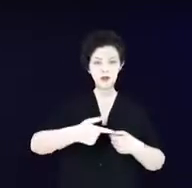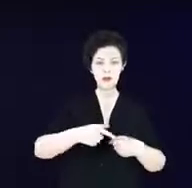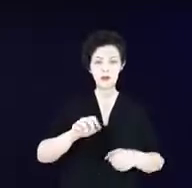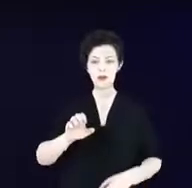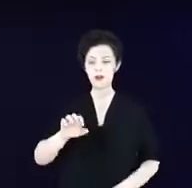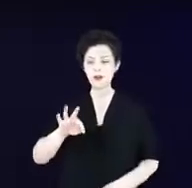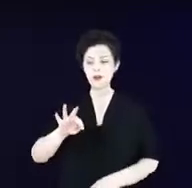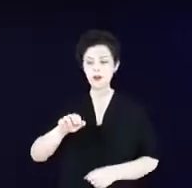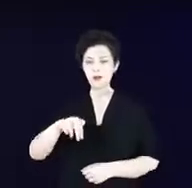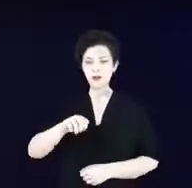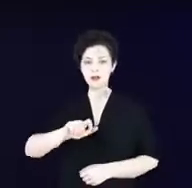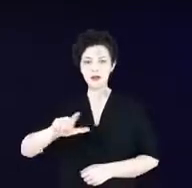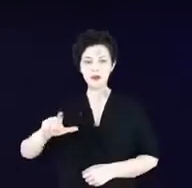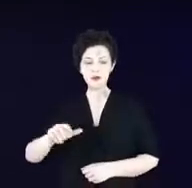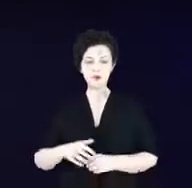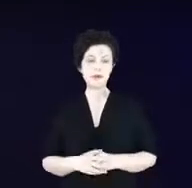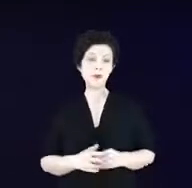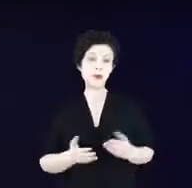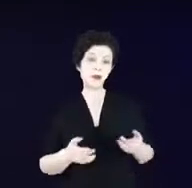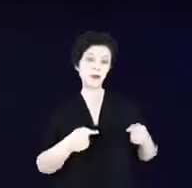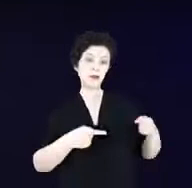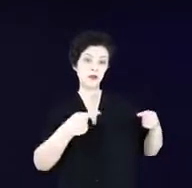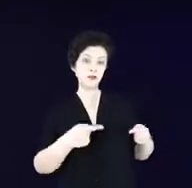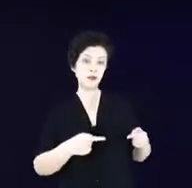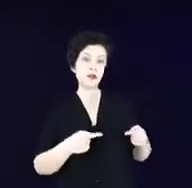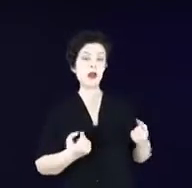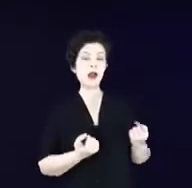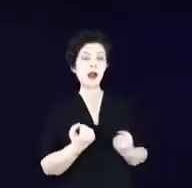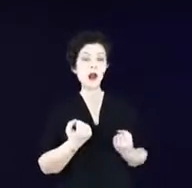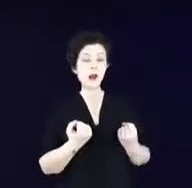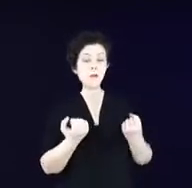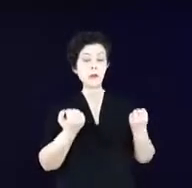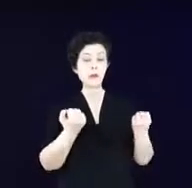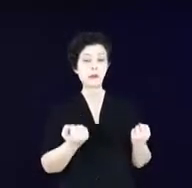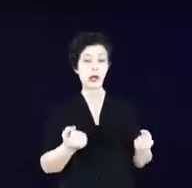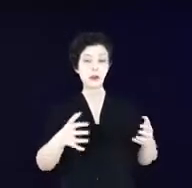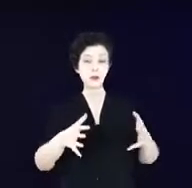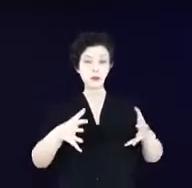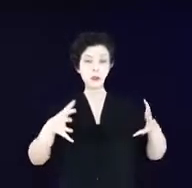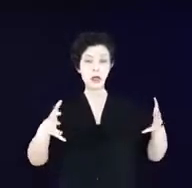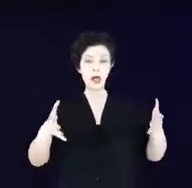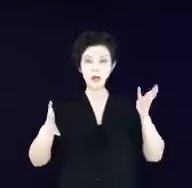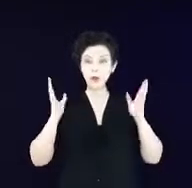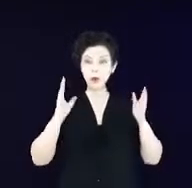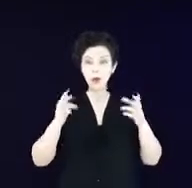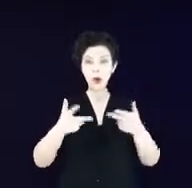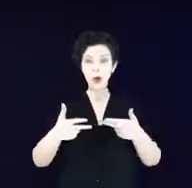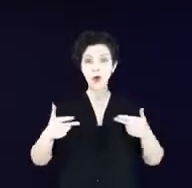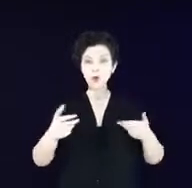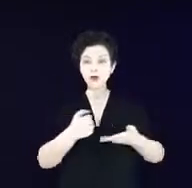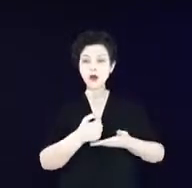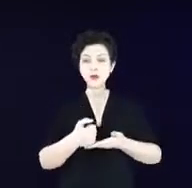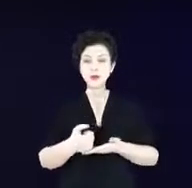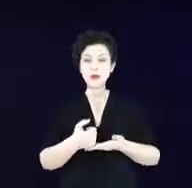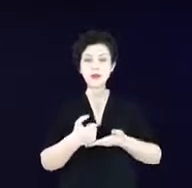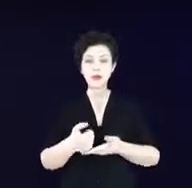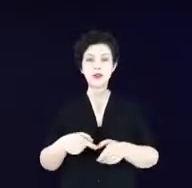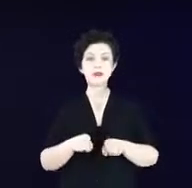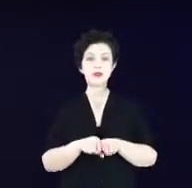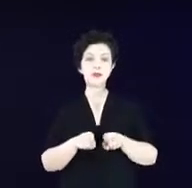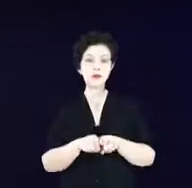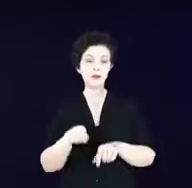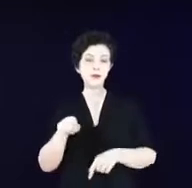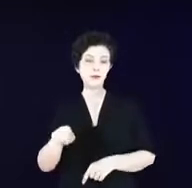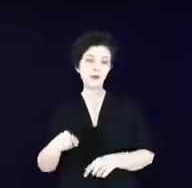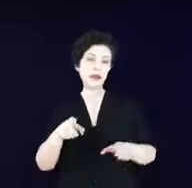mas também fica aí o desafio para os veículos pesados e outras formas de transporte também, onde a gente ainda é